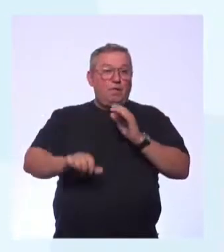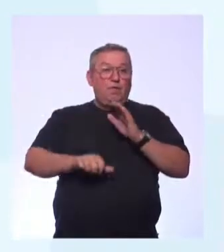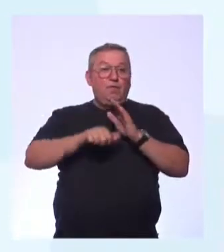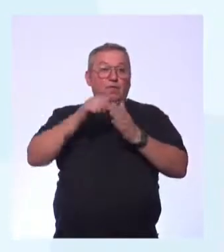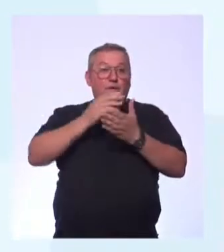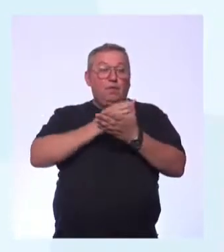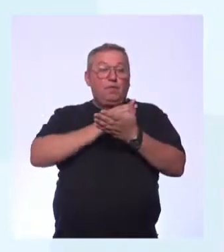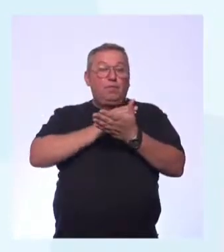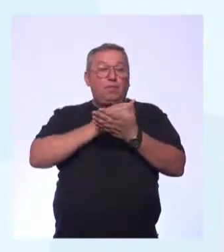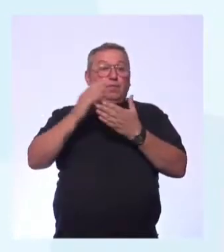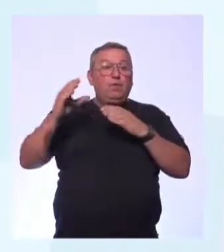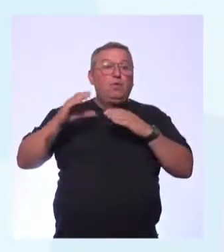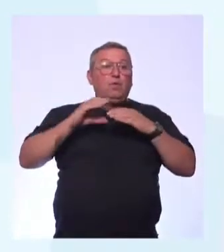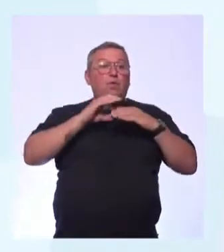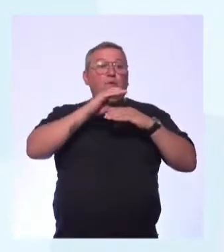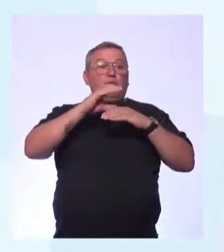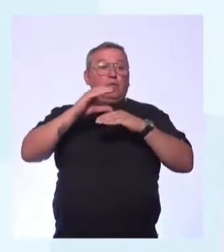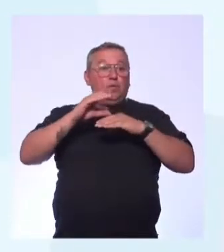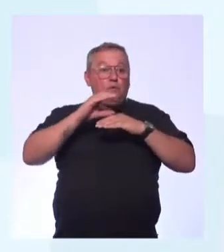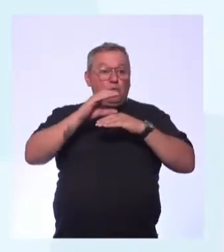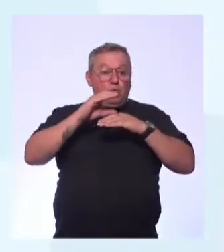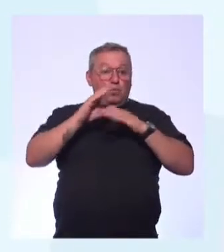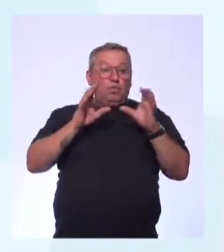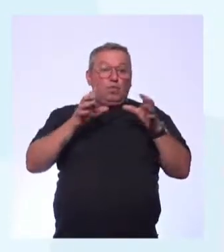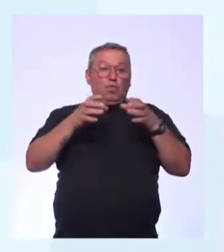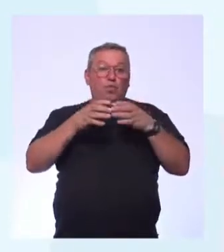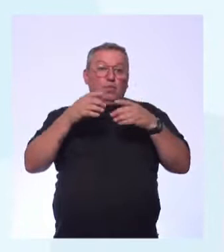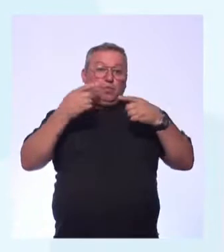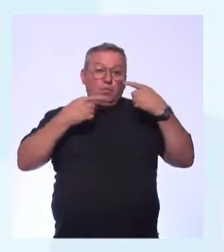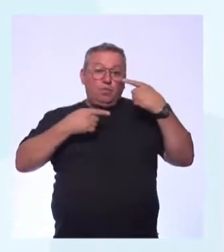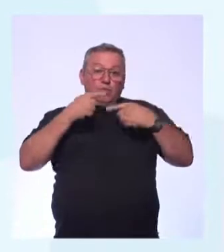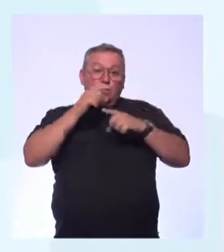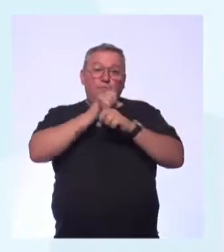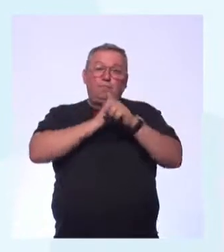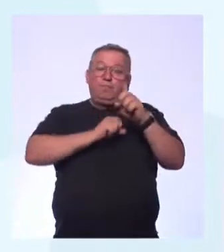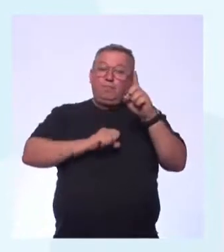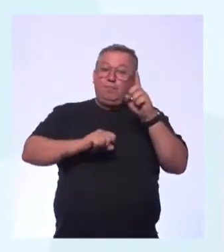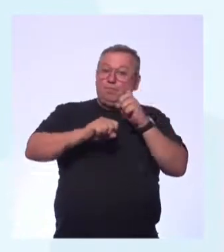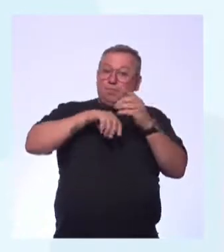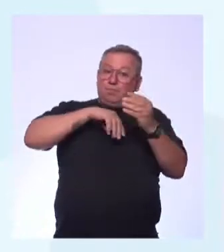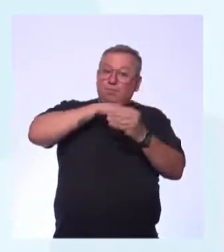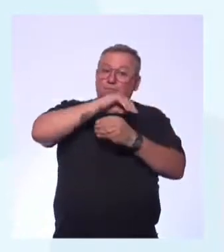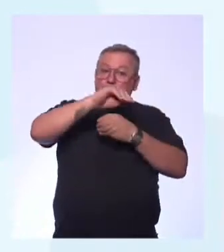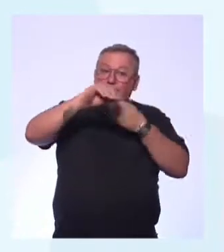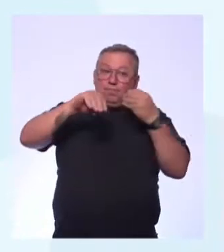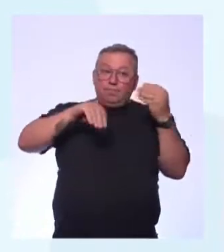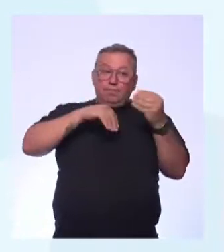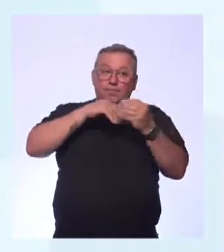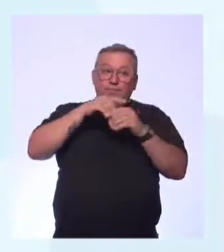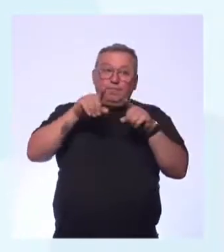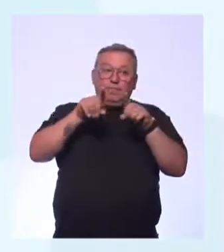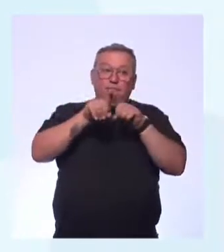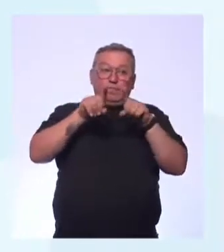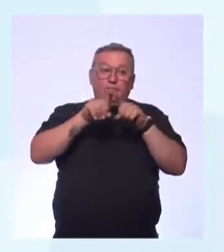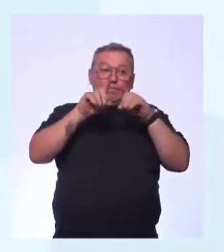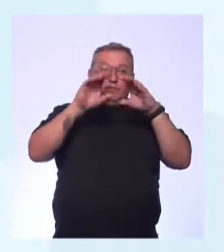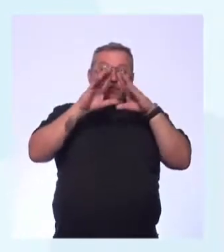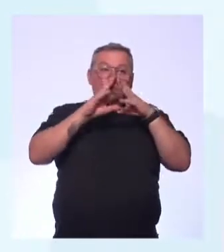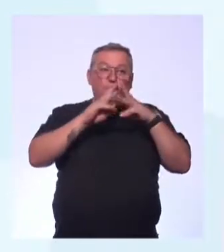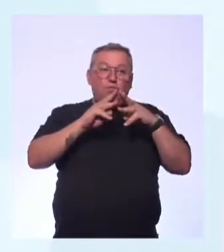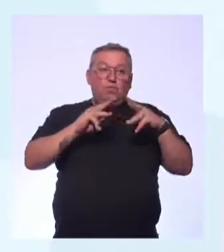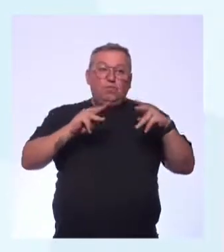a partir da primeira Constituição, os grupos políticos e sociais envolvidos e